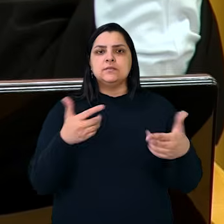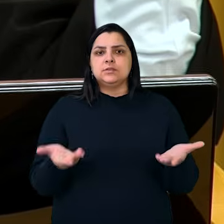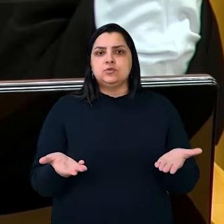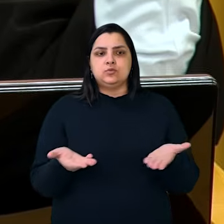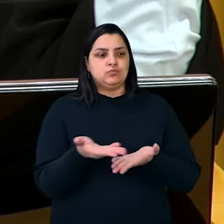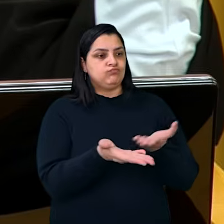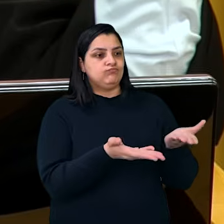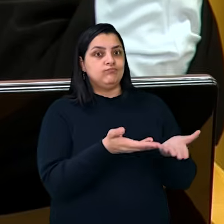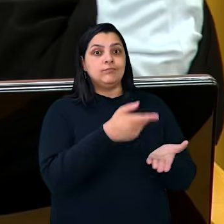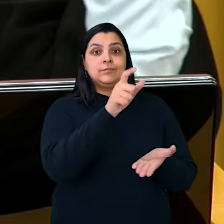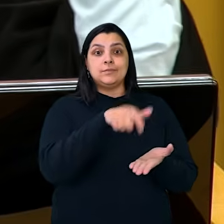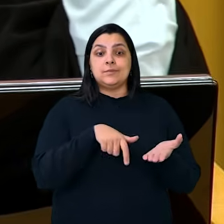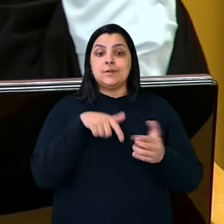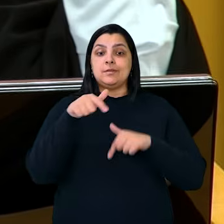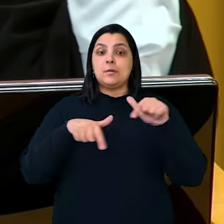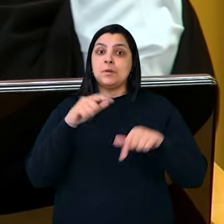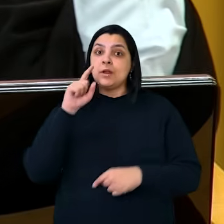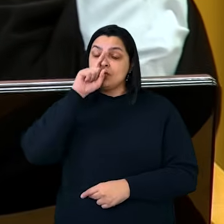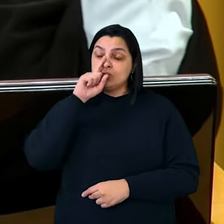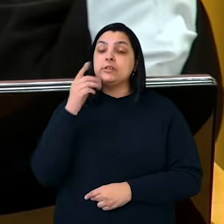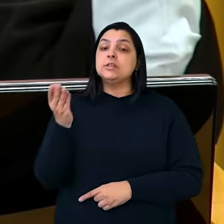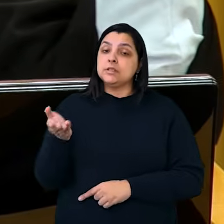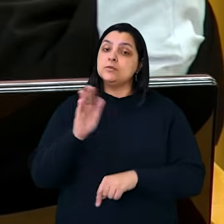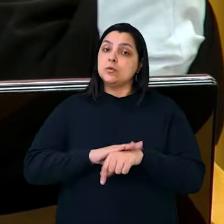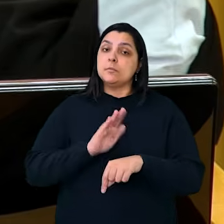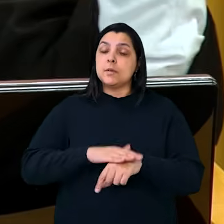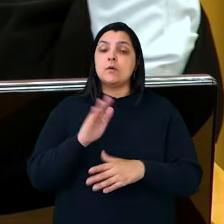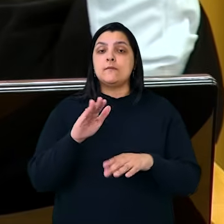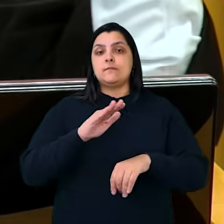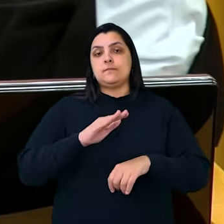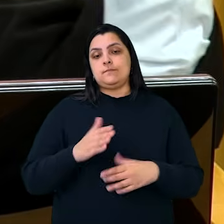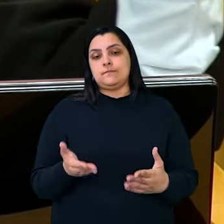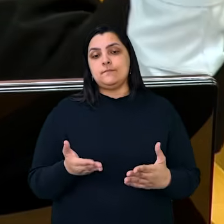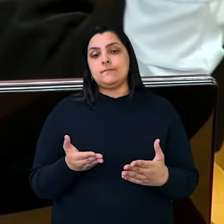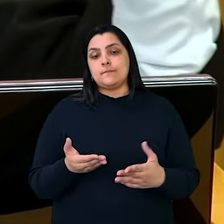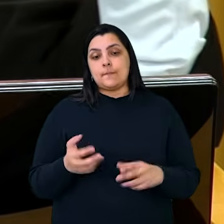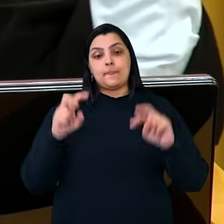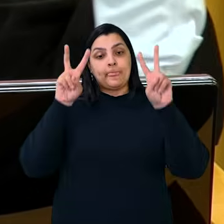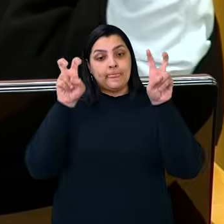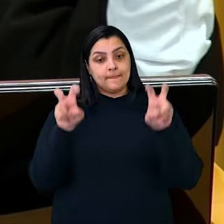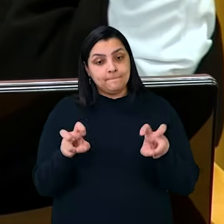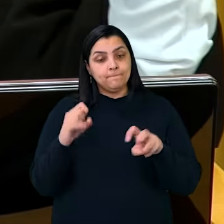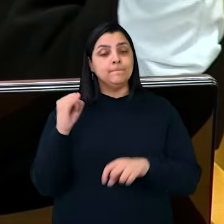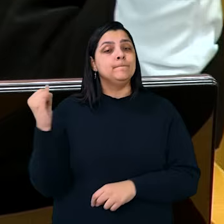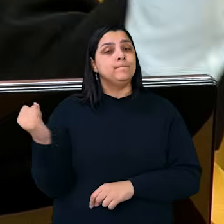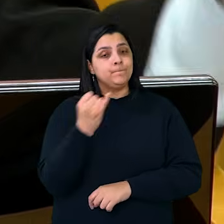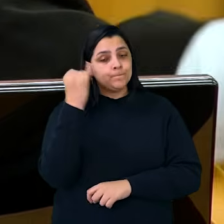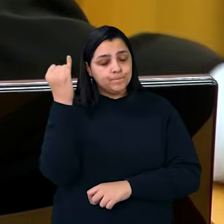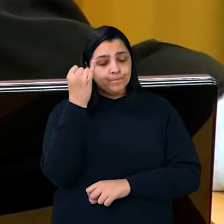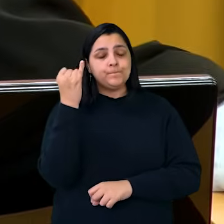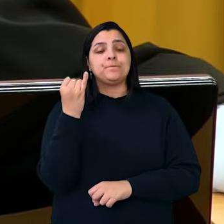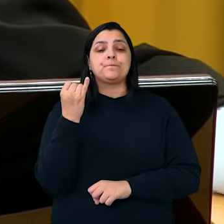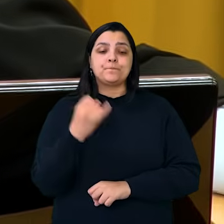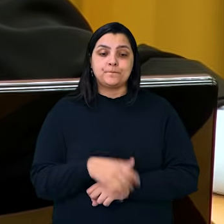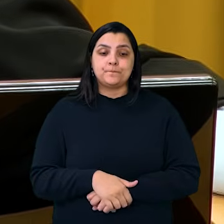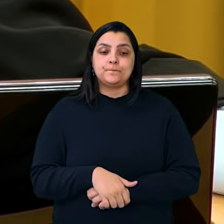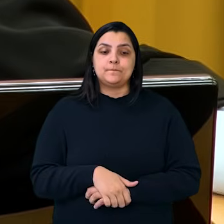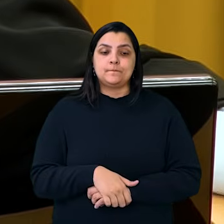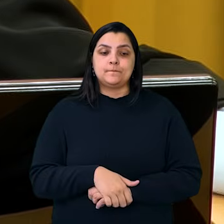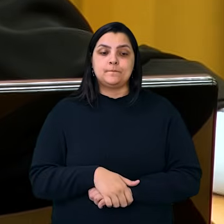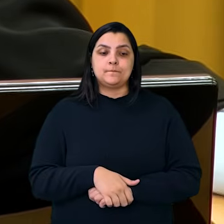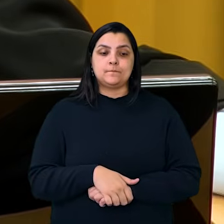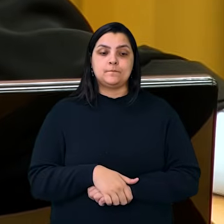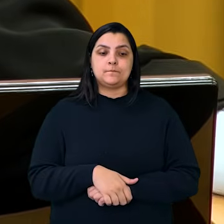de serviços, dada a atividade de risco exercida. Há um aspecto didático importante